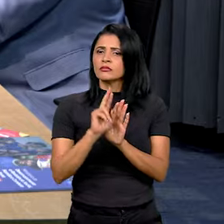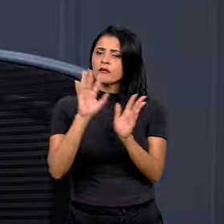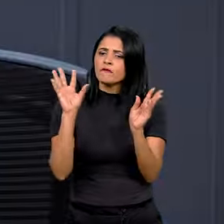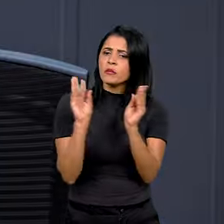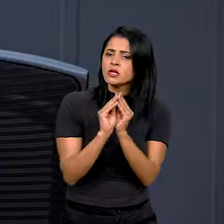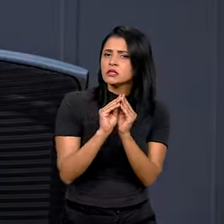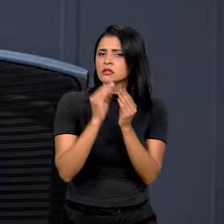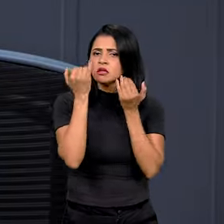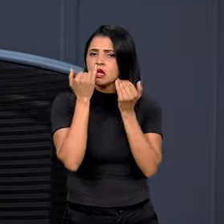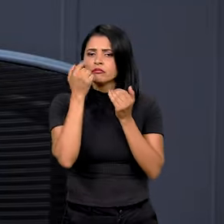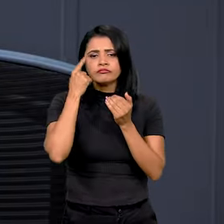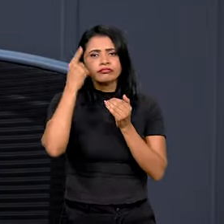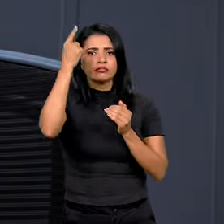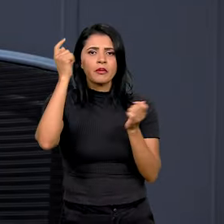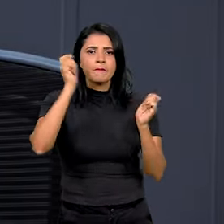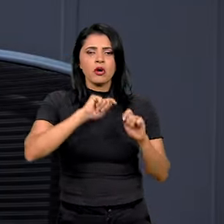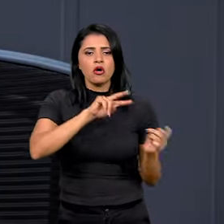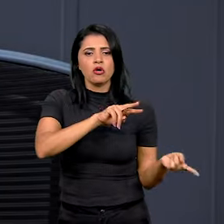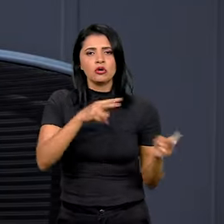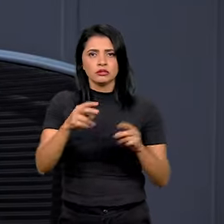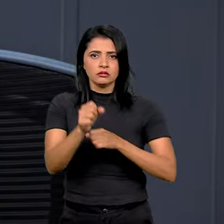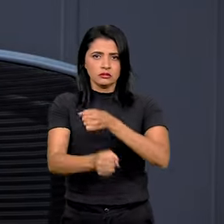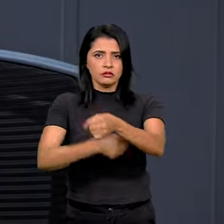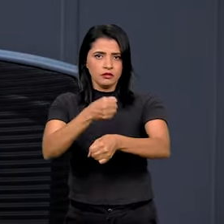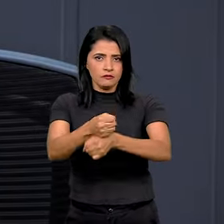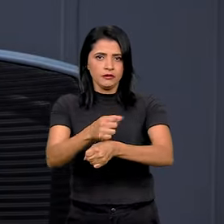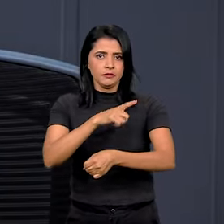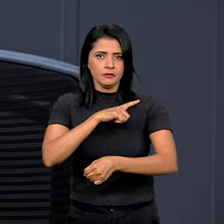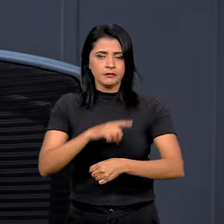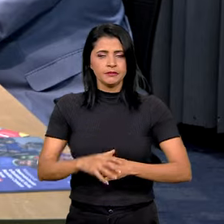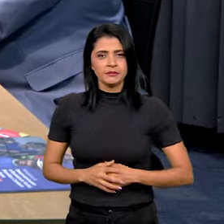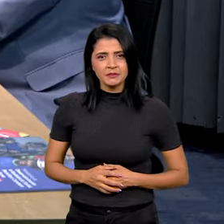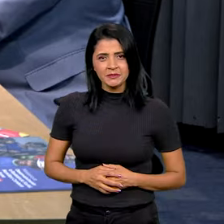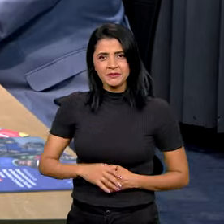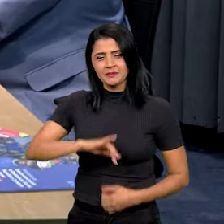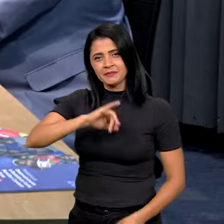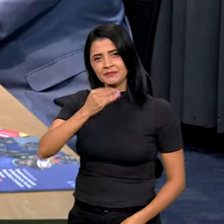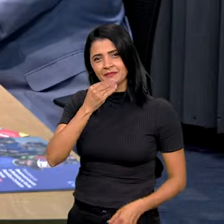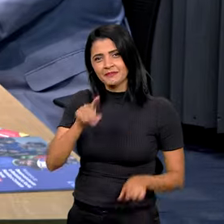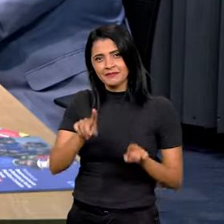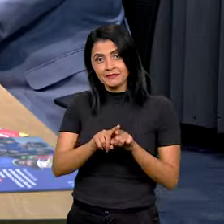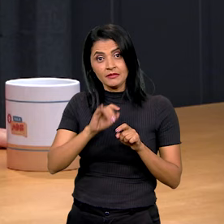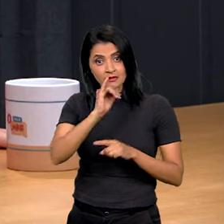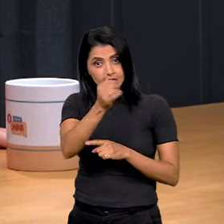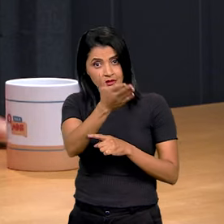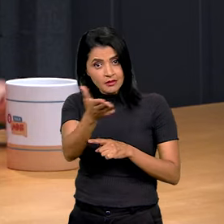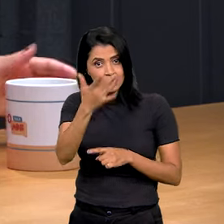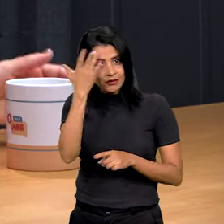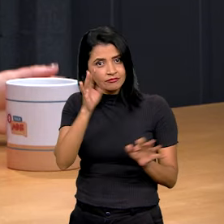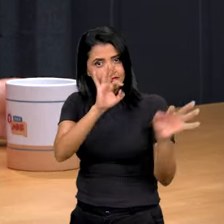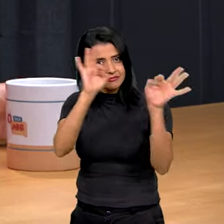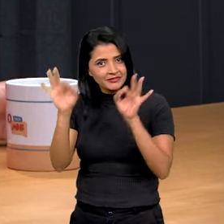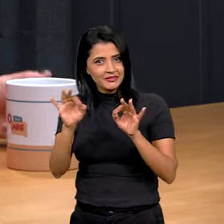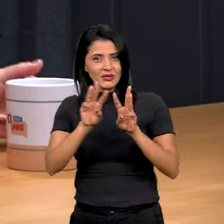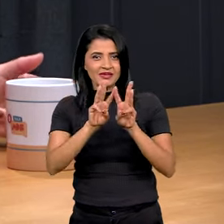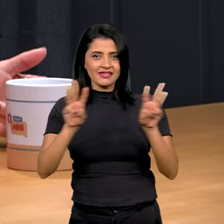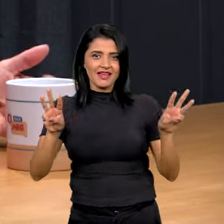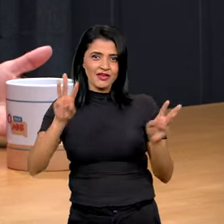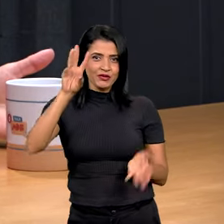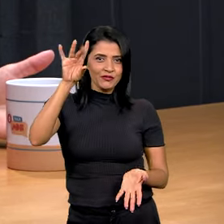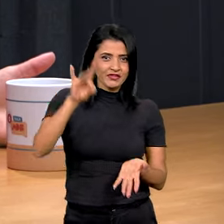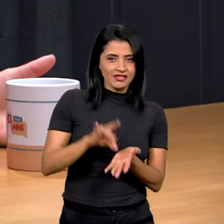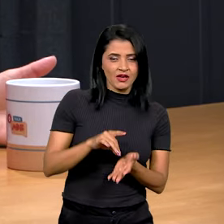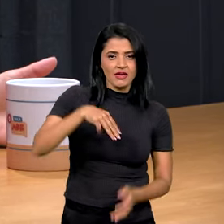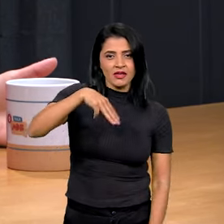toda uma concepção de dados toda uma ideia que a gente possa transformar isso a partir do ano que vem aproveitando inclusive para dizer aos nossos espectadores que o